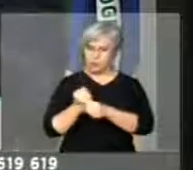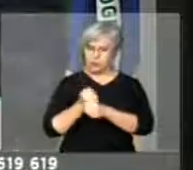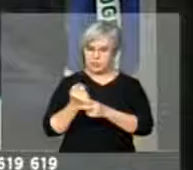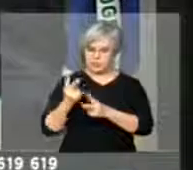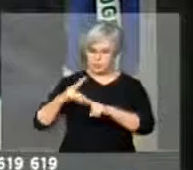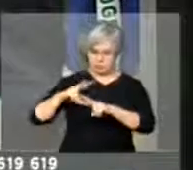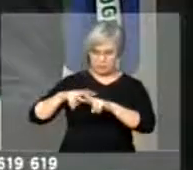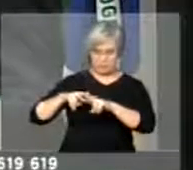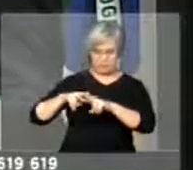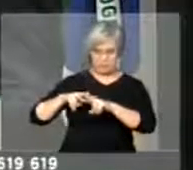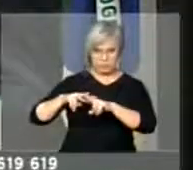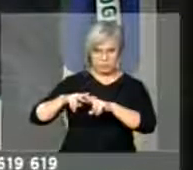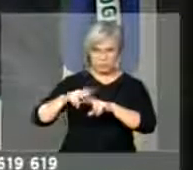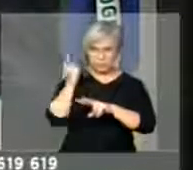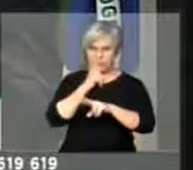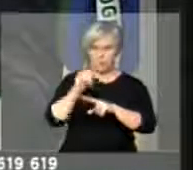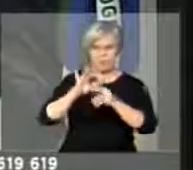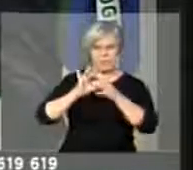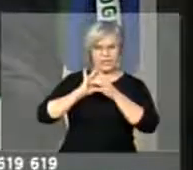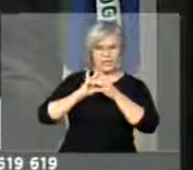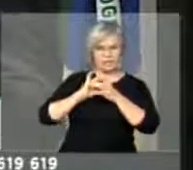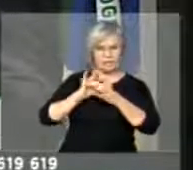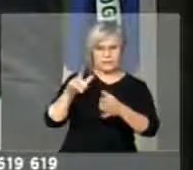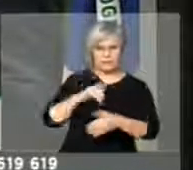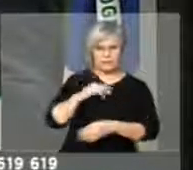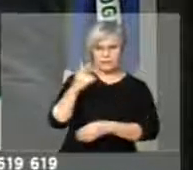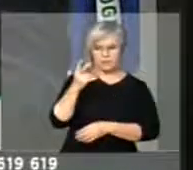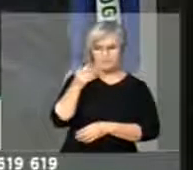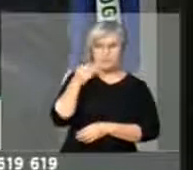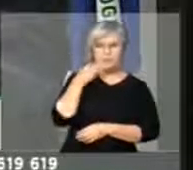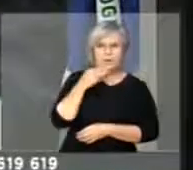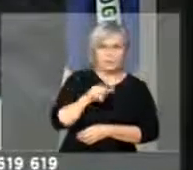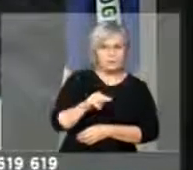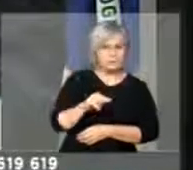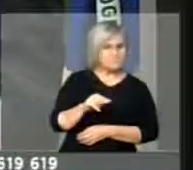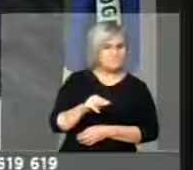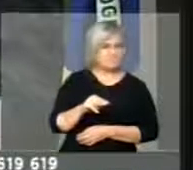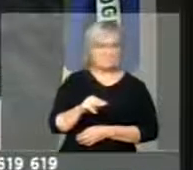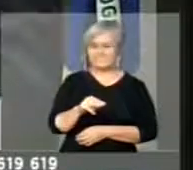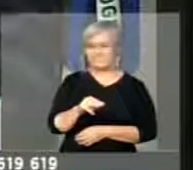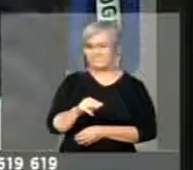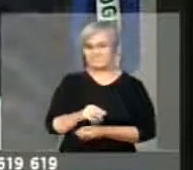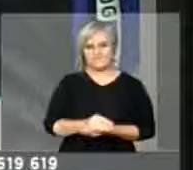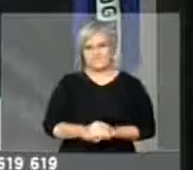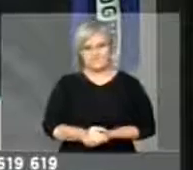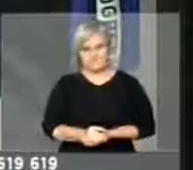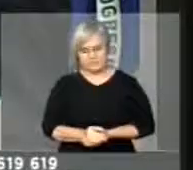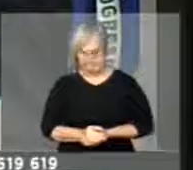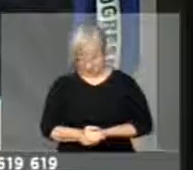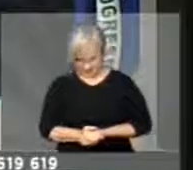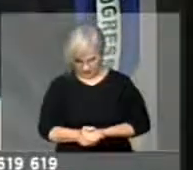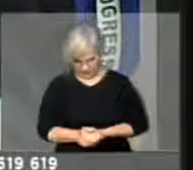20 milhões, que não é pouca coisa. Mas se nós observarmos